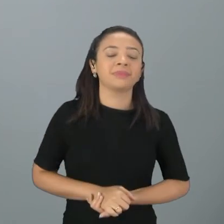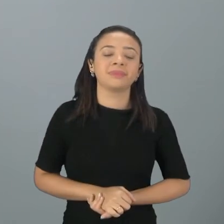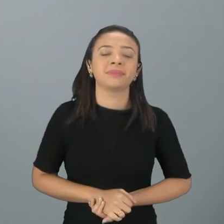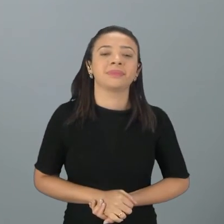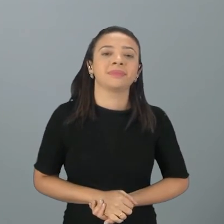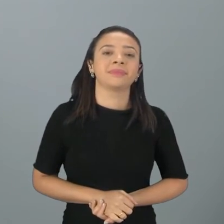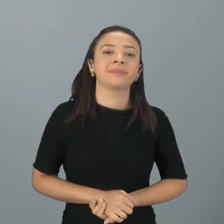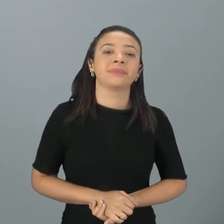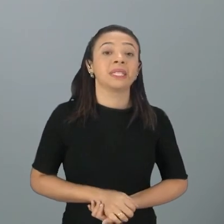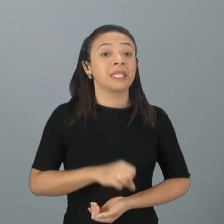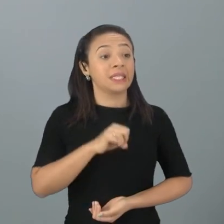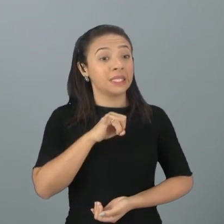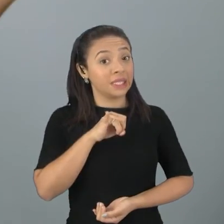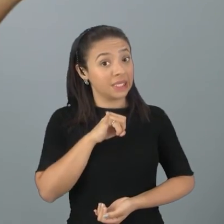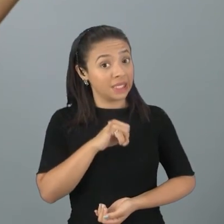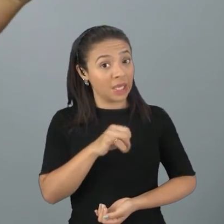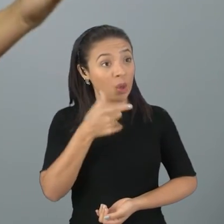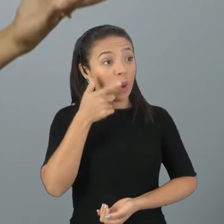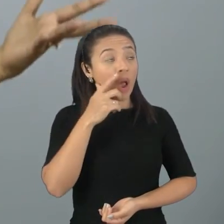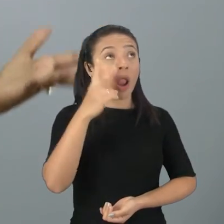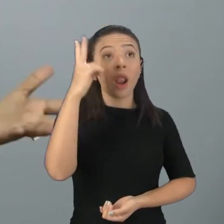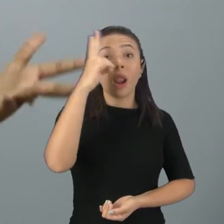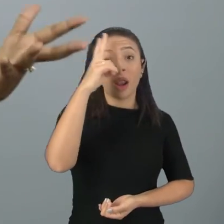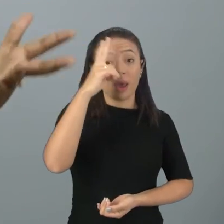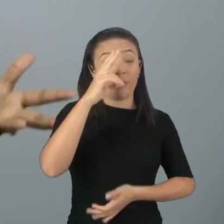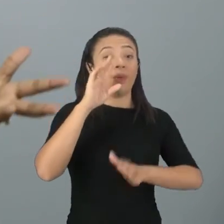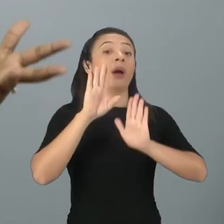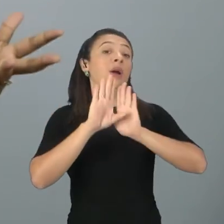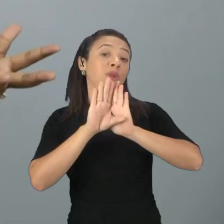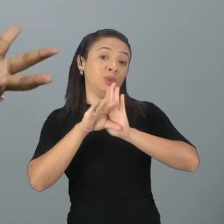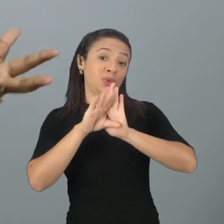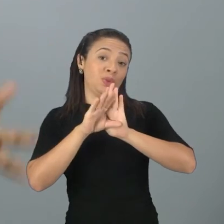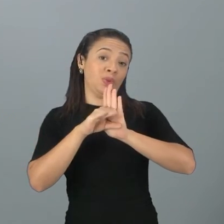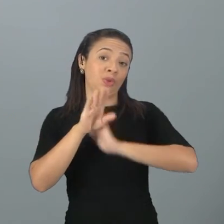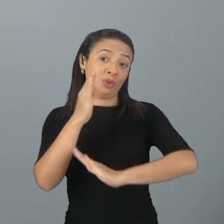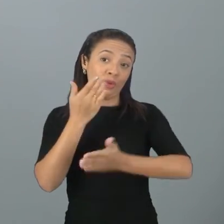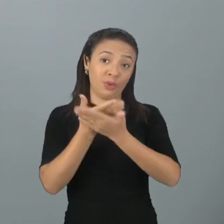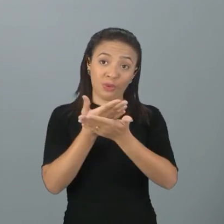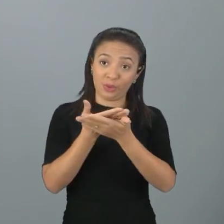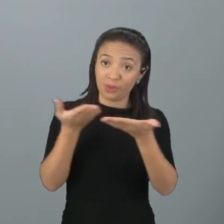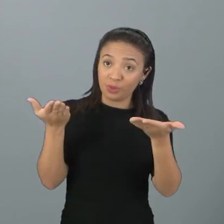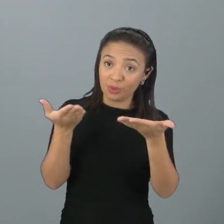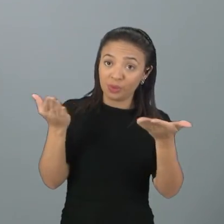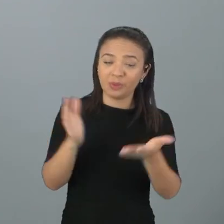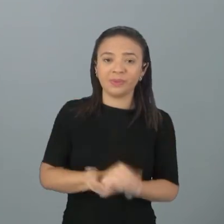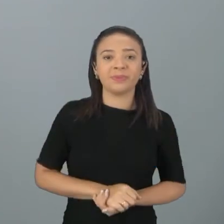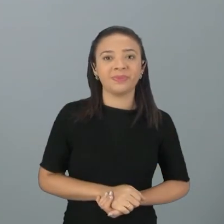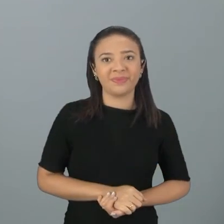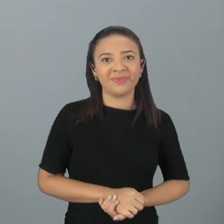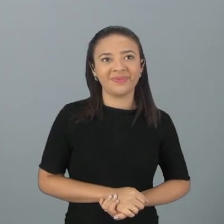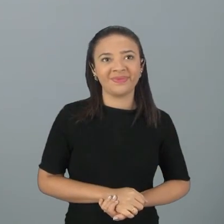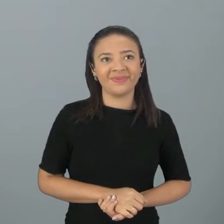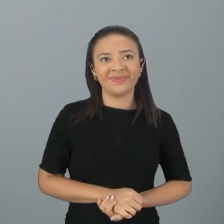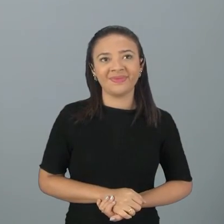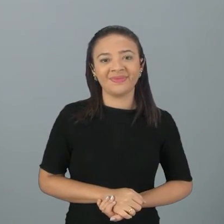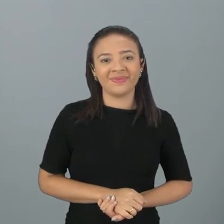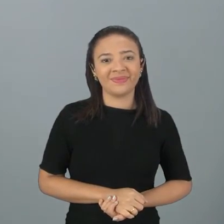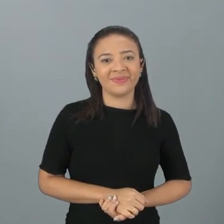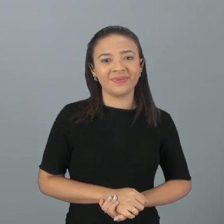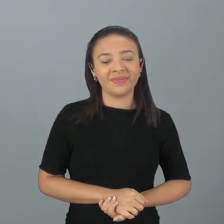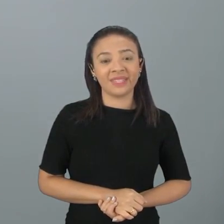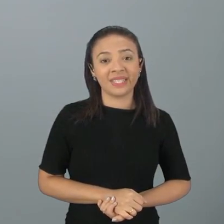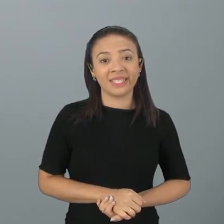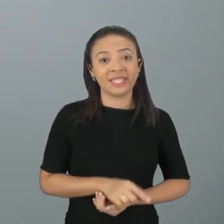você conseguiu lembrar desses conceitos que a gente viu na nossa aula de hoje. E aí eu espero que vocês